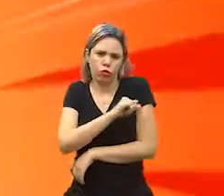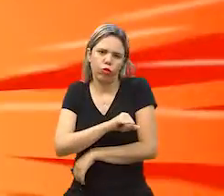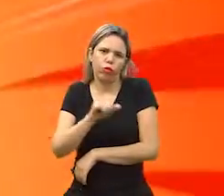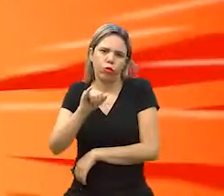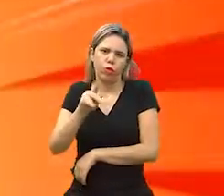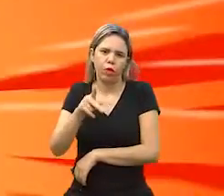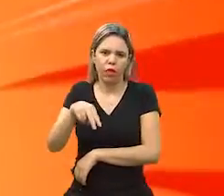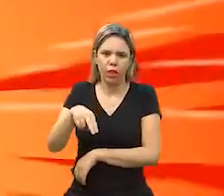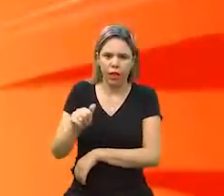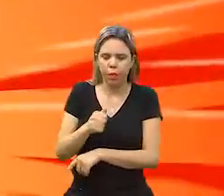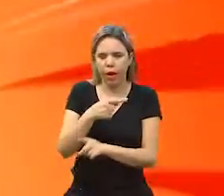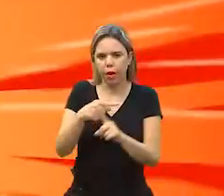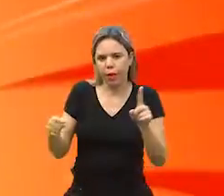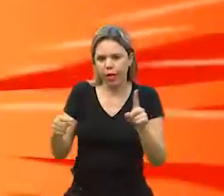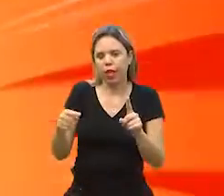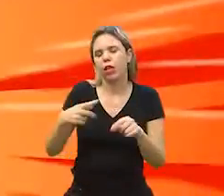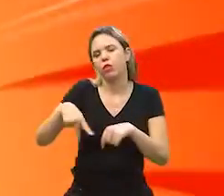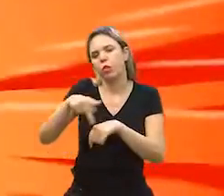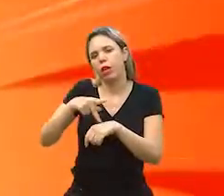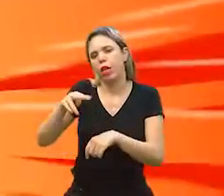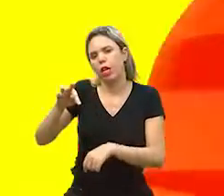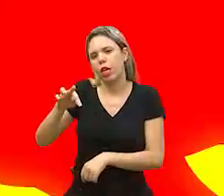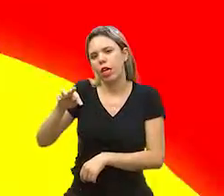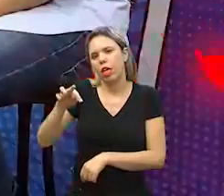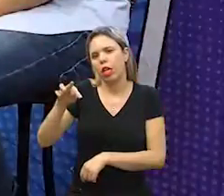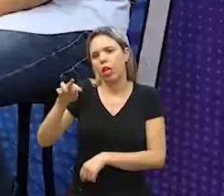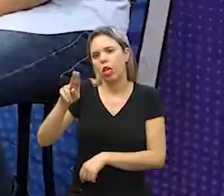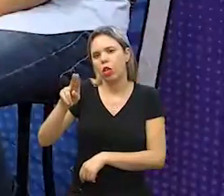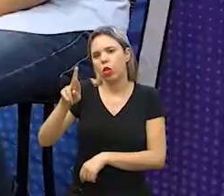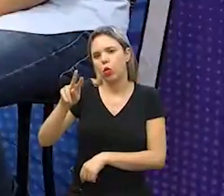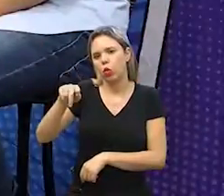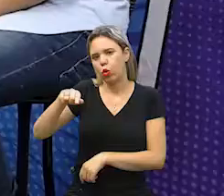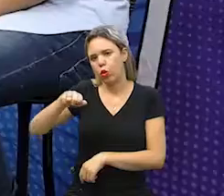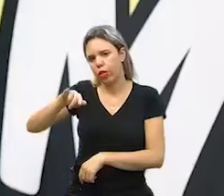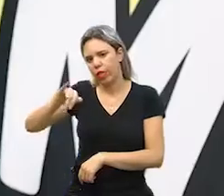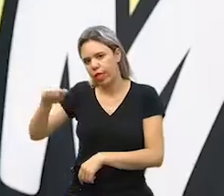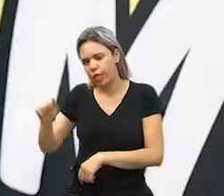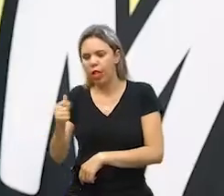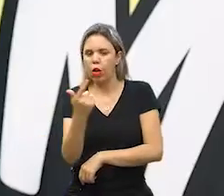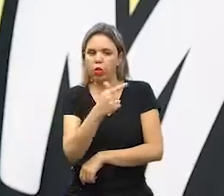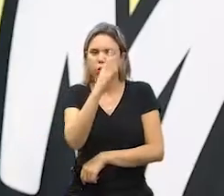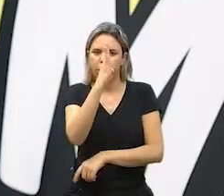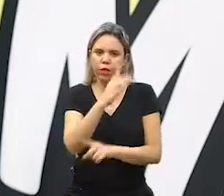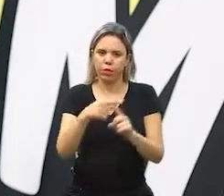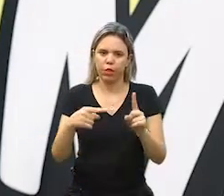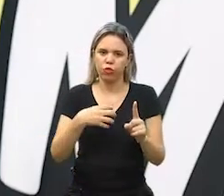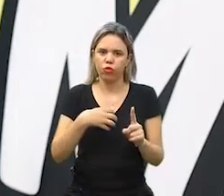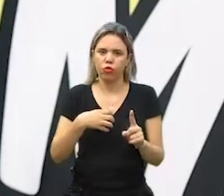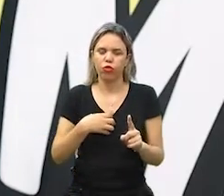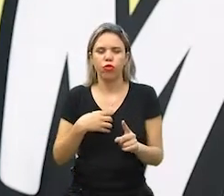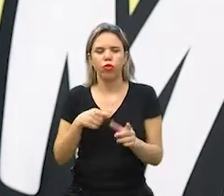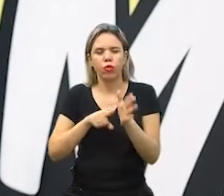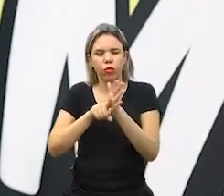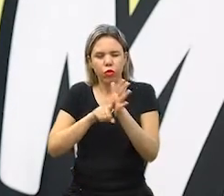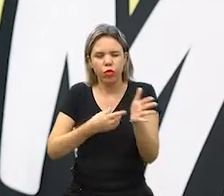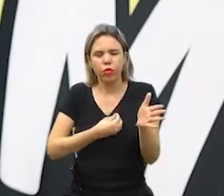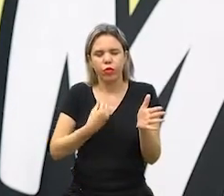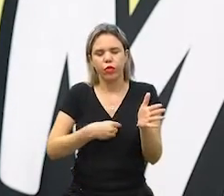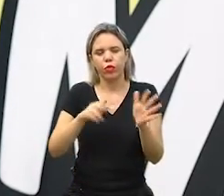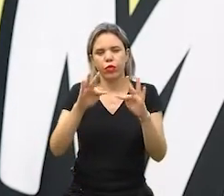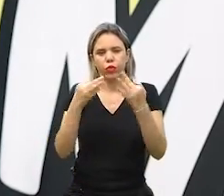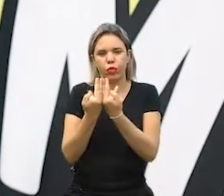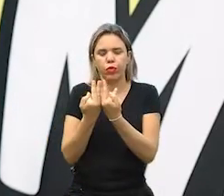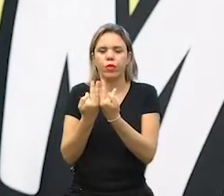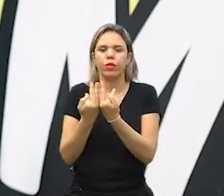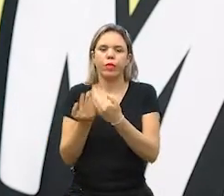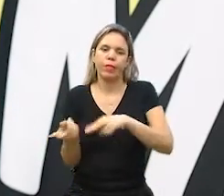é metade brasileira, metade turca, com suas raízes, e resolve procurar um dia suas raízes em Istambul. Né? Mal sabia ela que ela ia